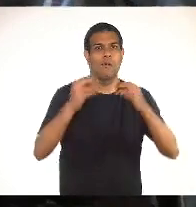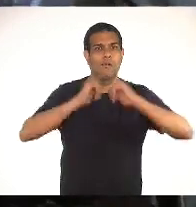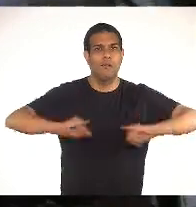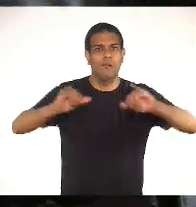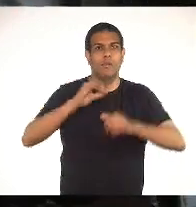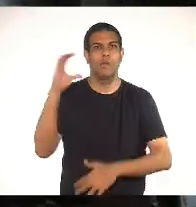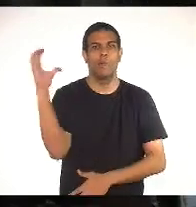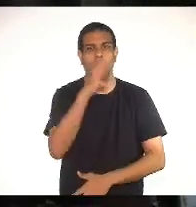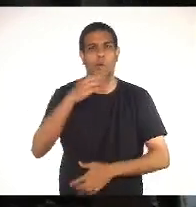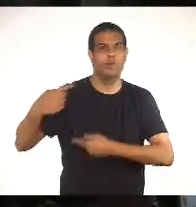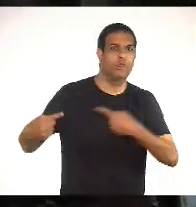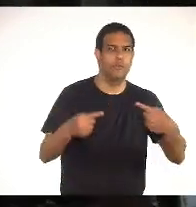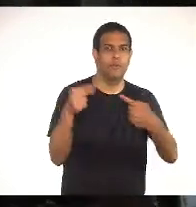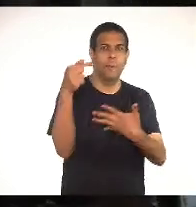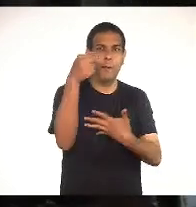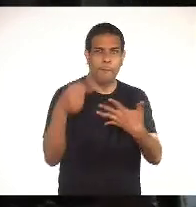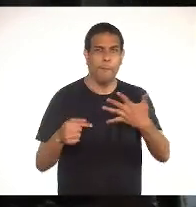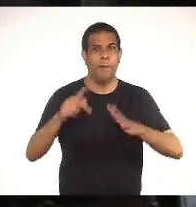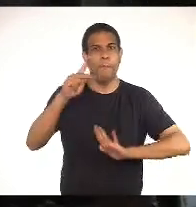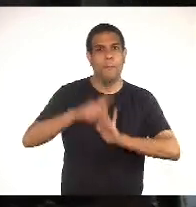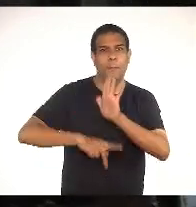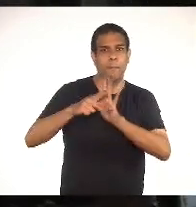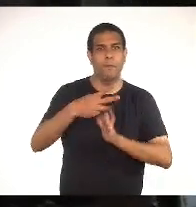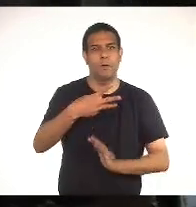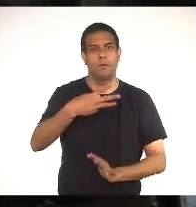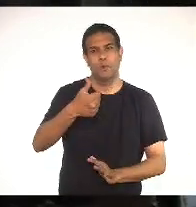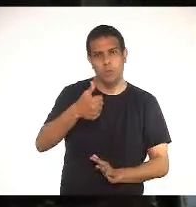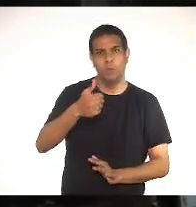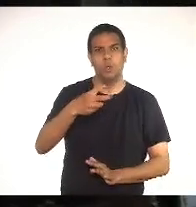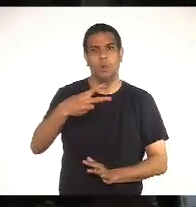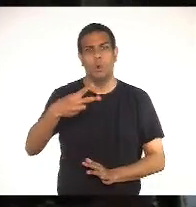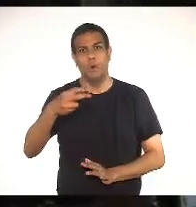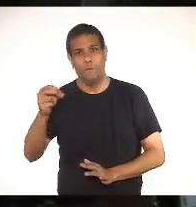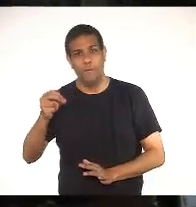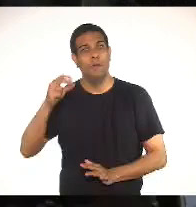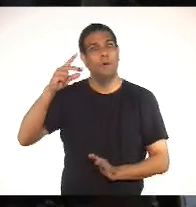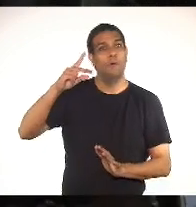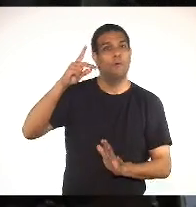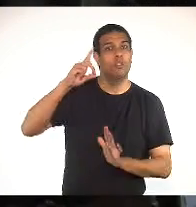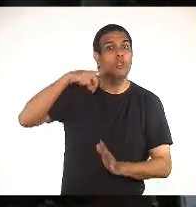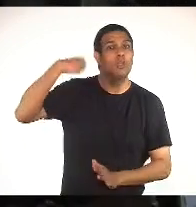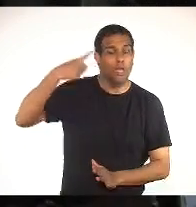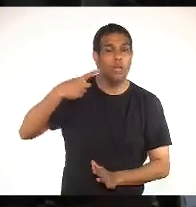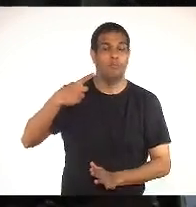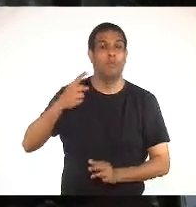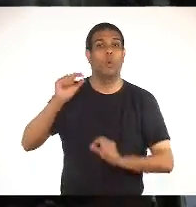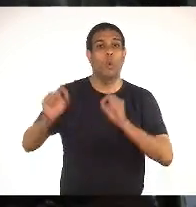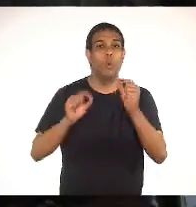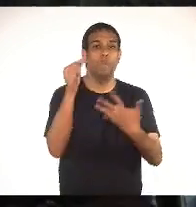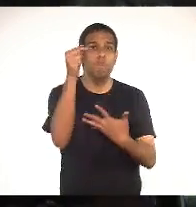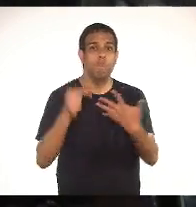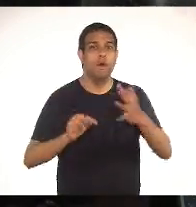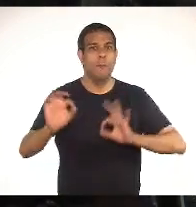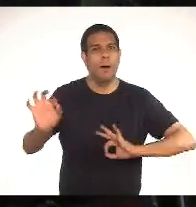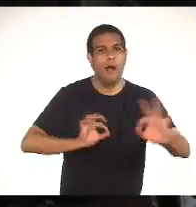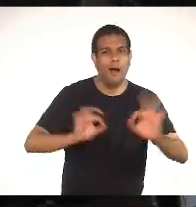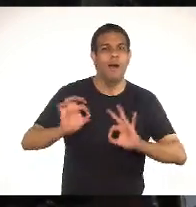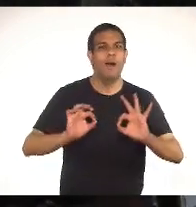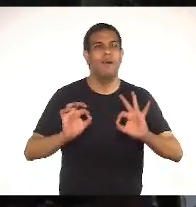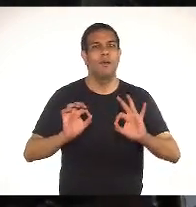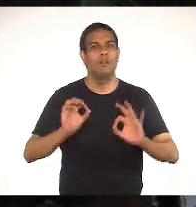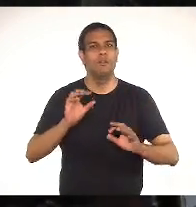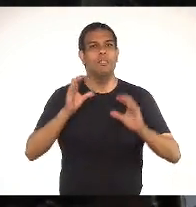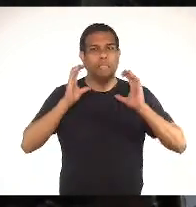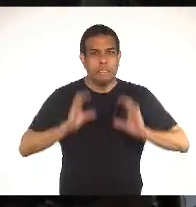regime de urgência em discussão única projeto de lei 3142 de 2020, de autoria do deputado Valdec Carneiro, que institui o Plano de Desenvolvimento da